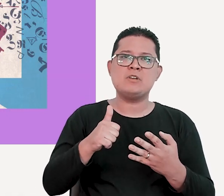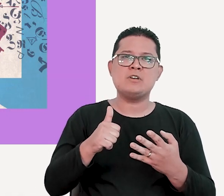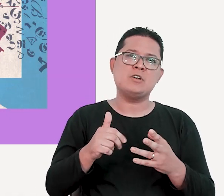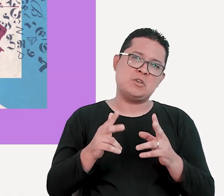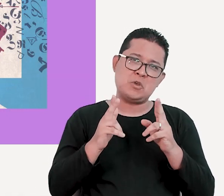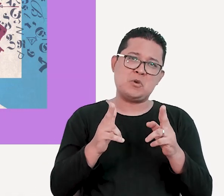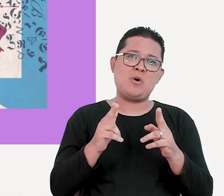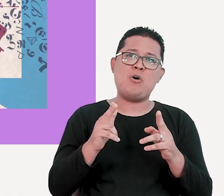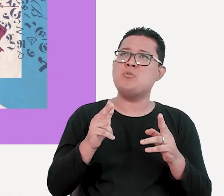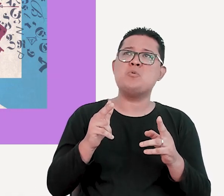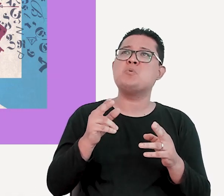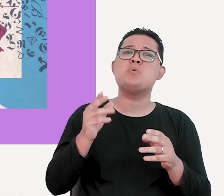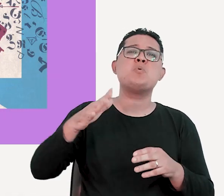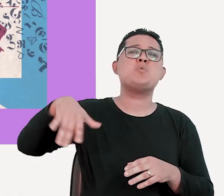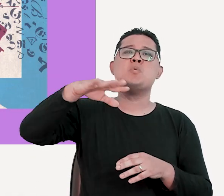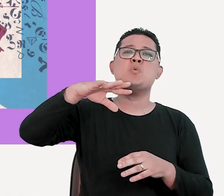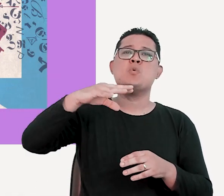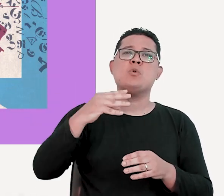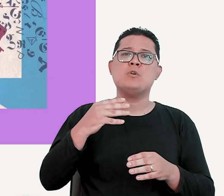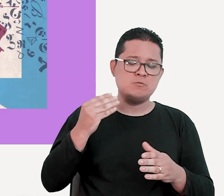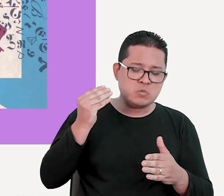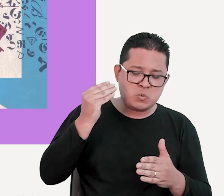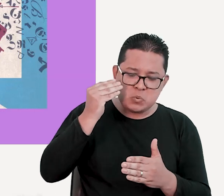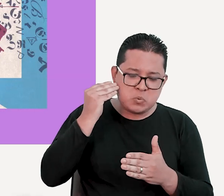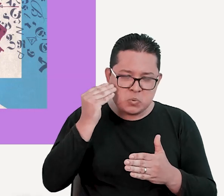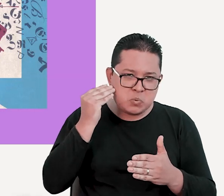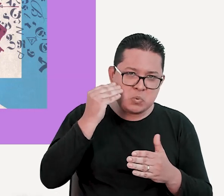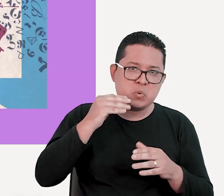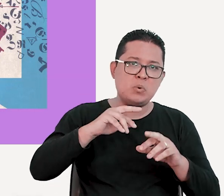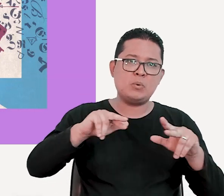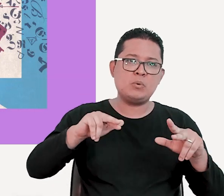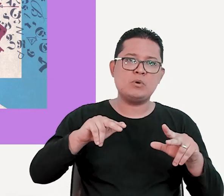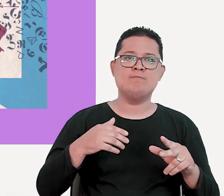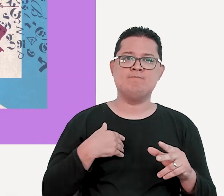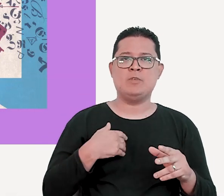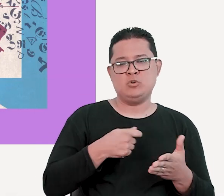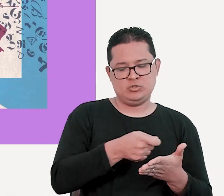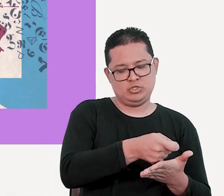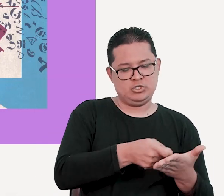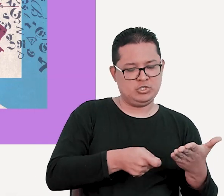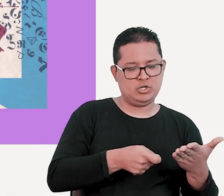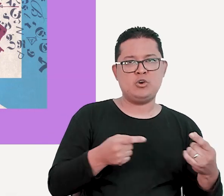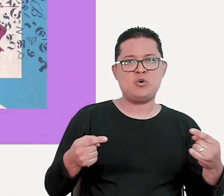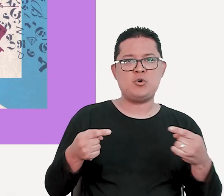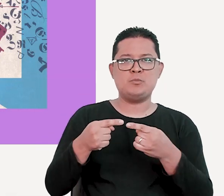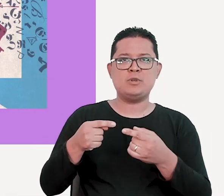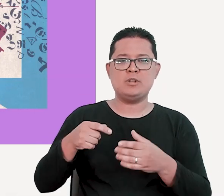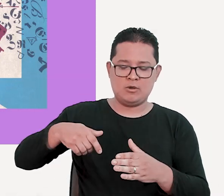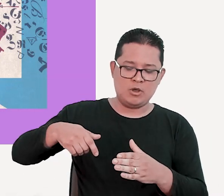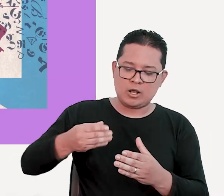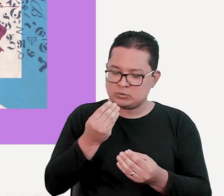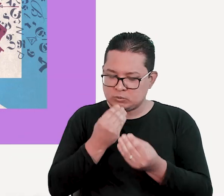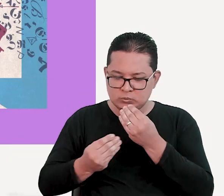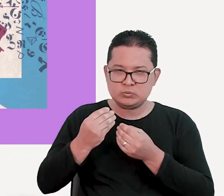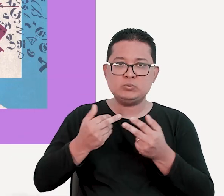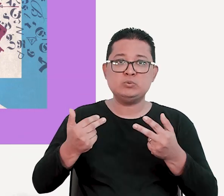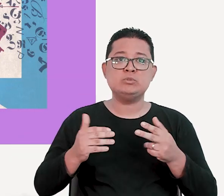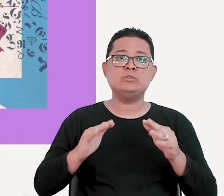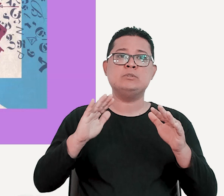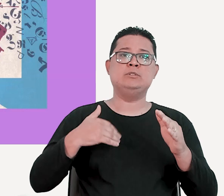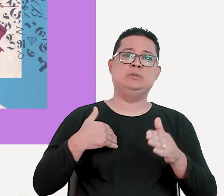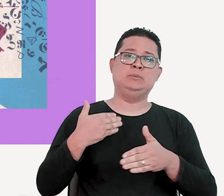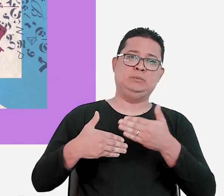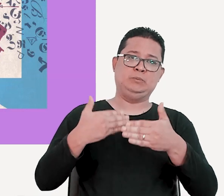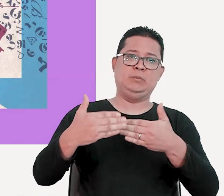e eu escrevia muitos conteúdos na área de alimentação. Aí eu migrei, hoje eu sou UX Writer no grupo Entem, que é enorme, só